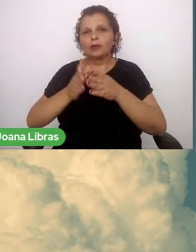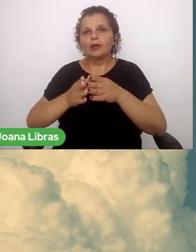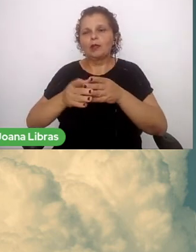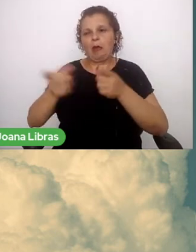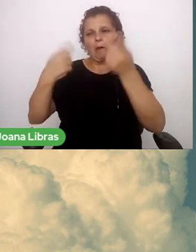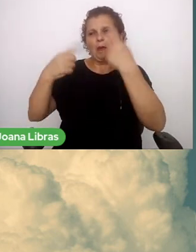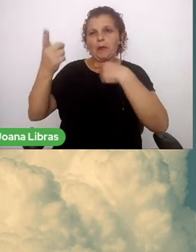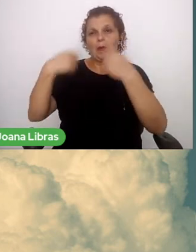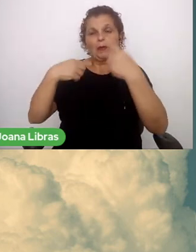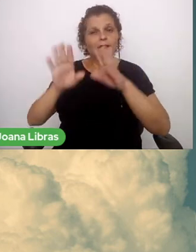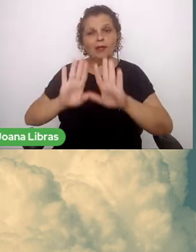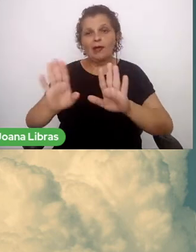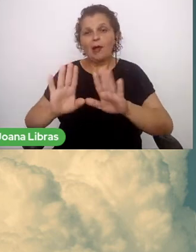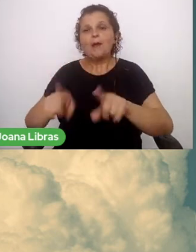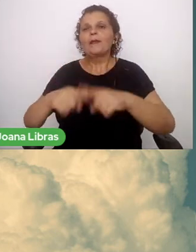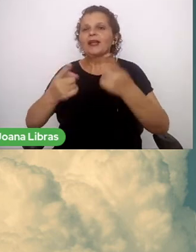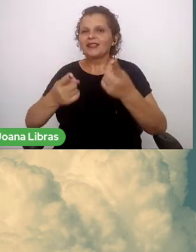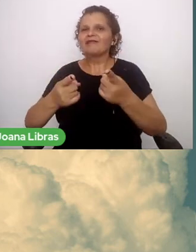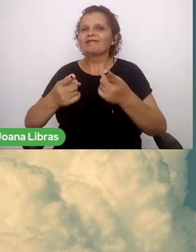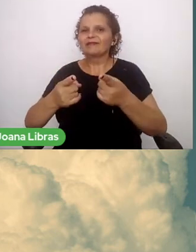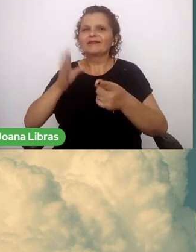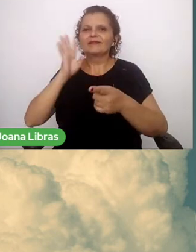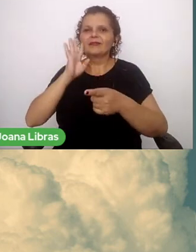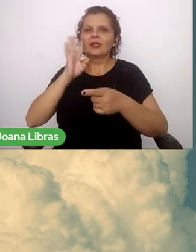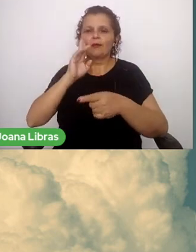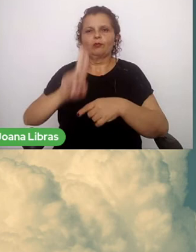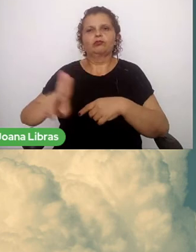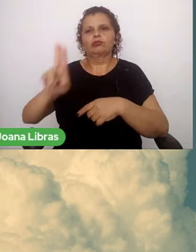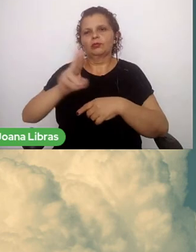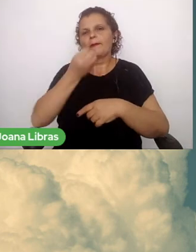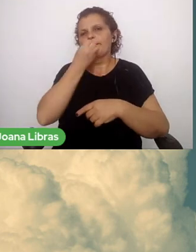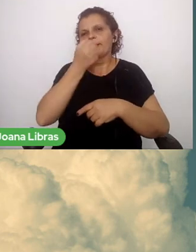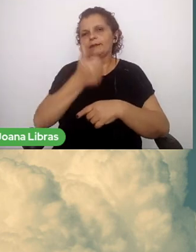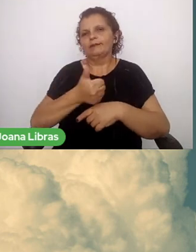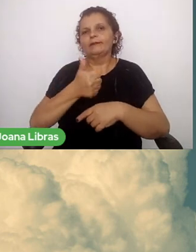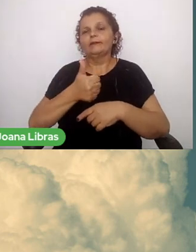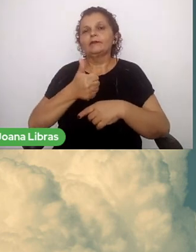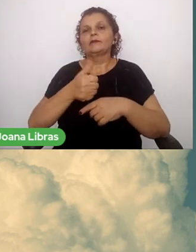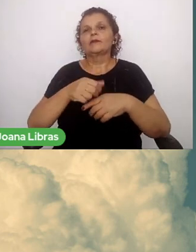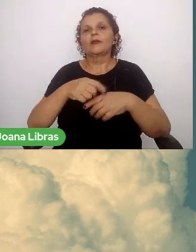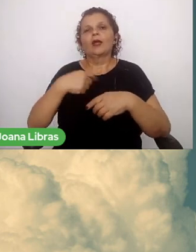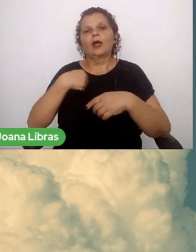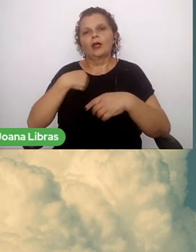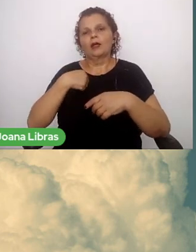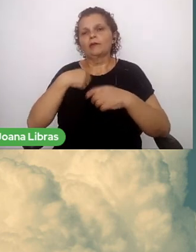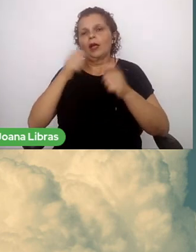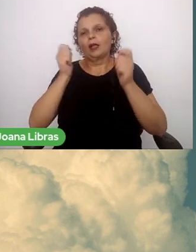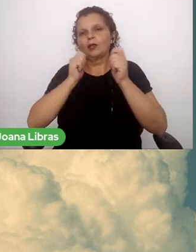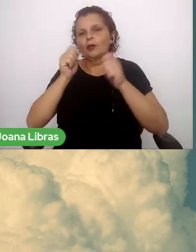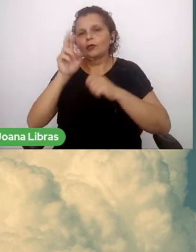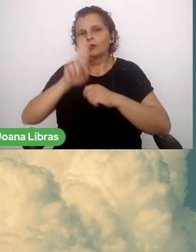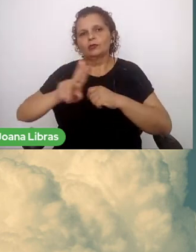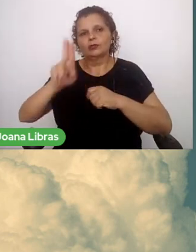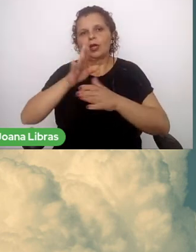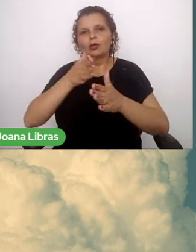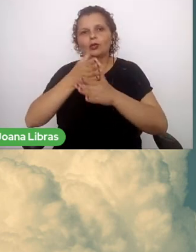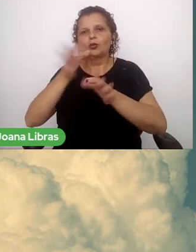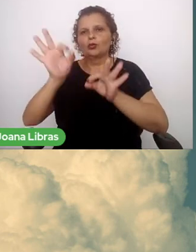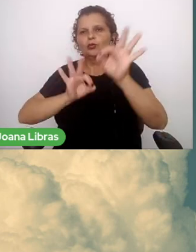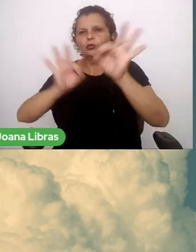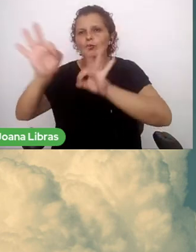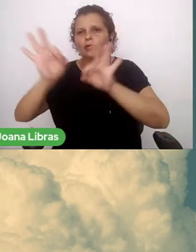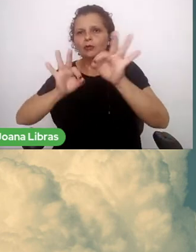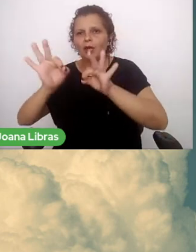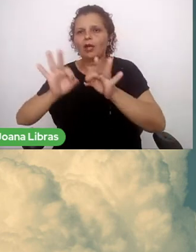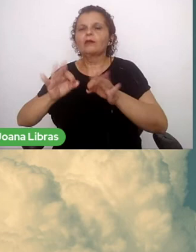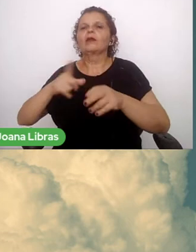mandatório, tá? Mas ele é muito útil, tá? Eu, pelo menos, adoro usar em todos os projetos que